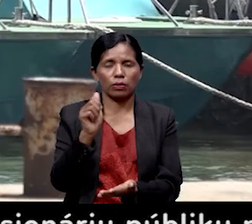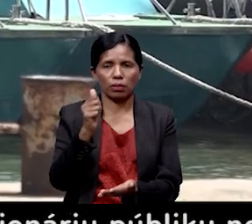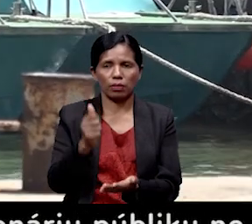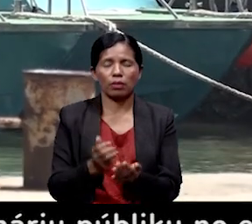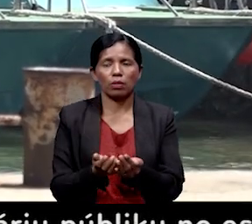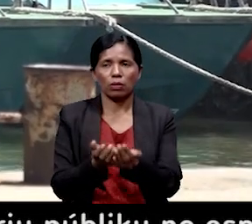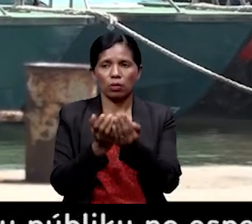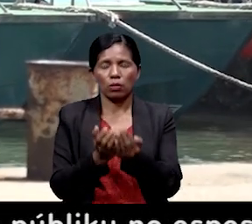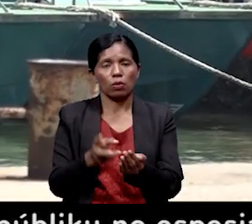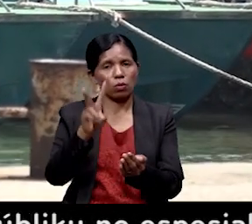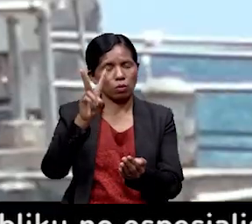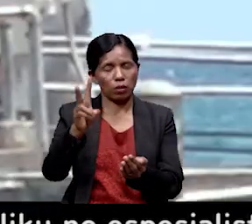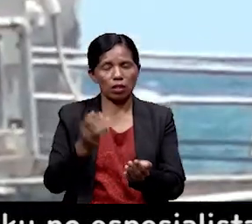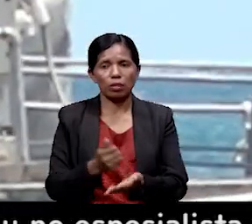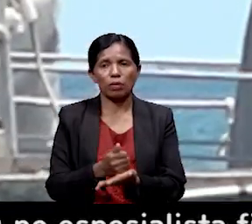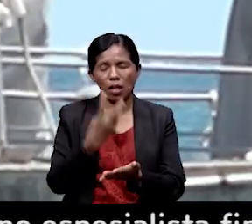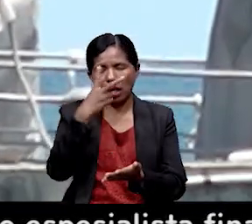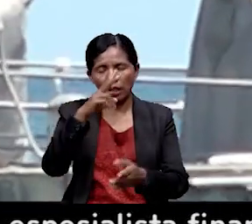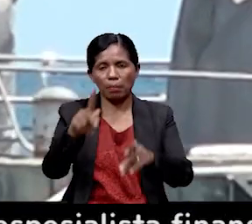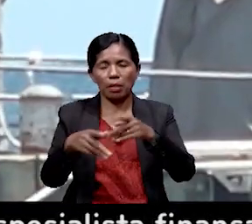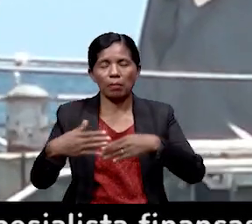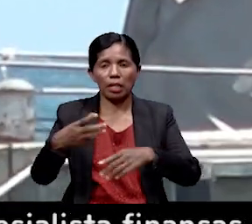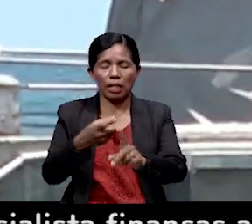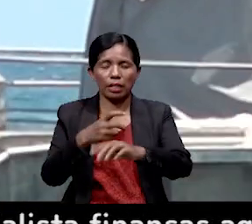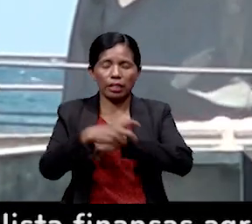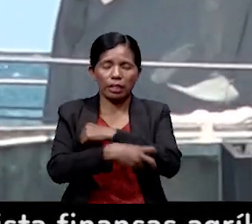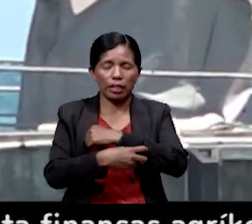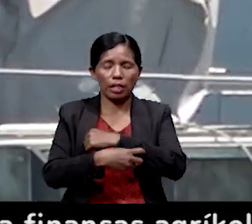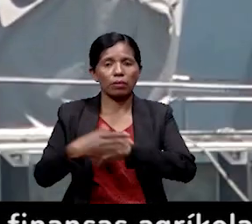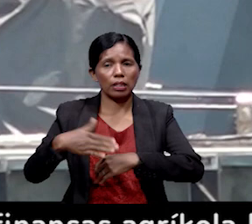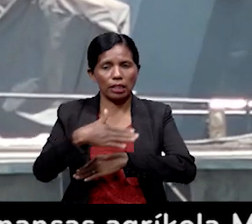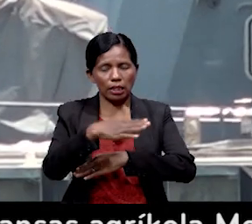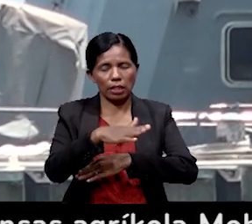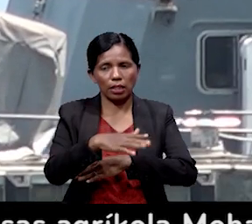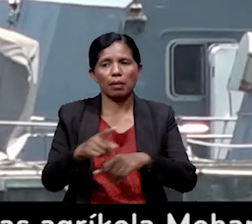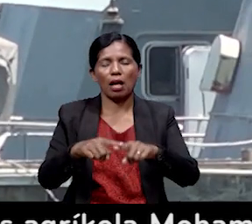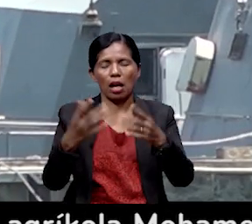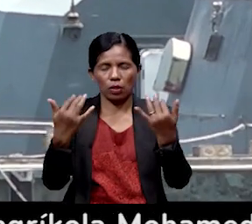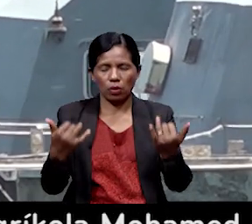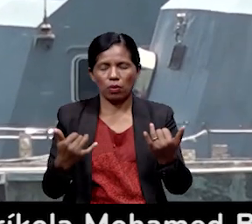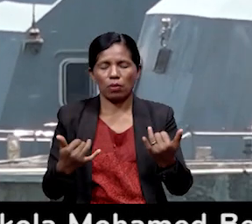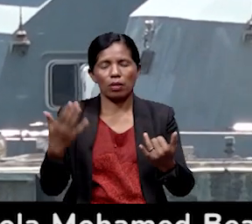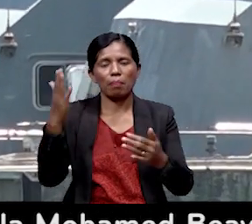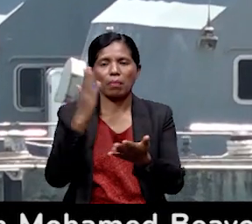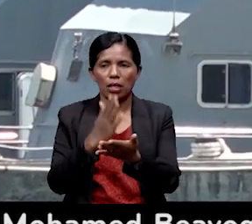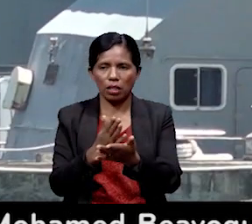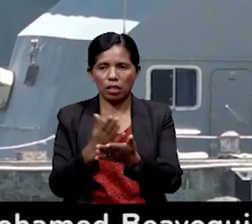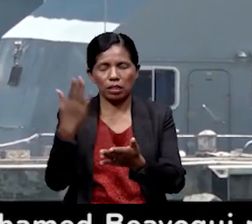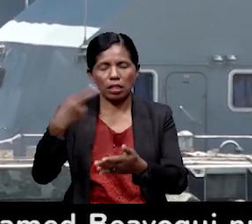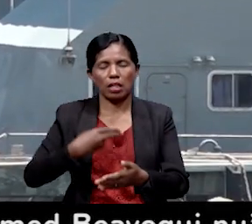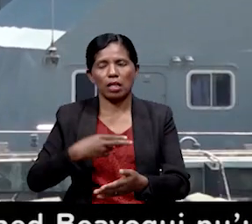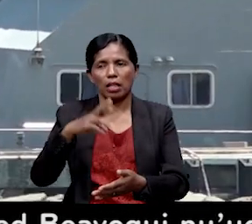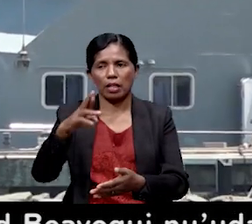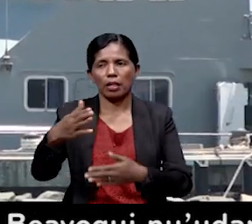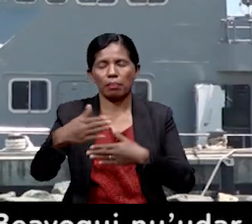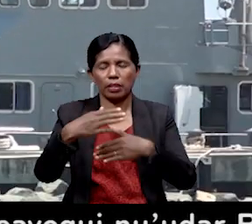ahiruane atu controla pescas ilegal, mai bera daune ro ahiruane para deit ia kais componente naval, ia hera,